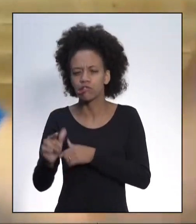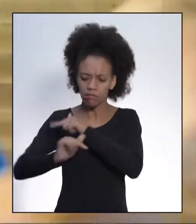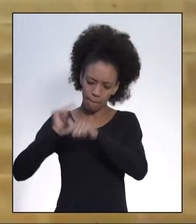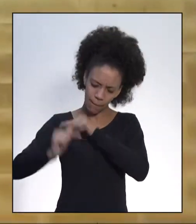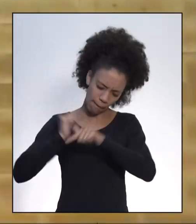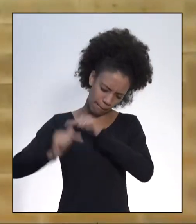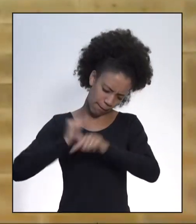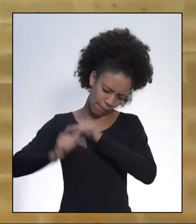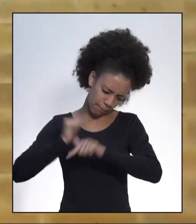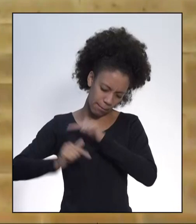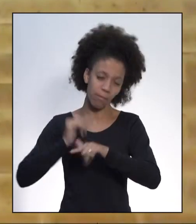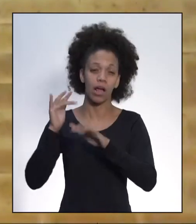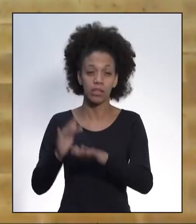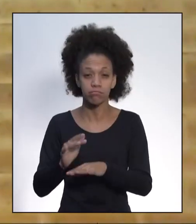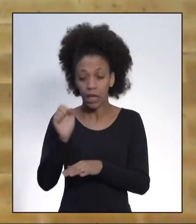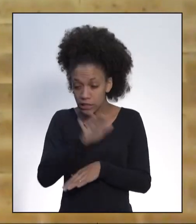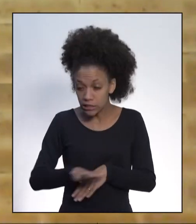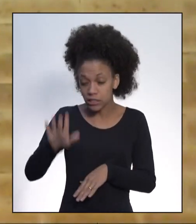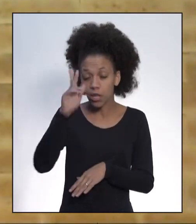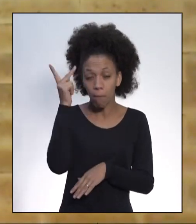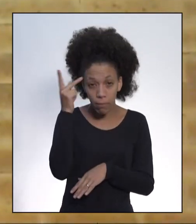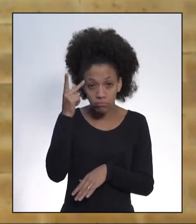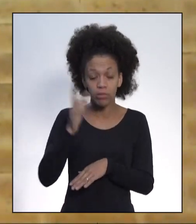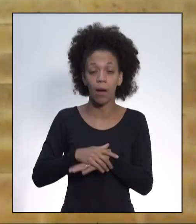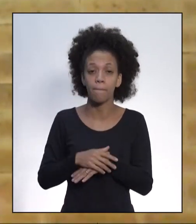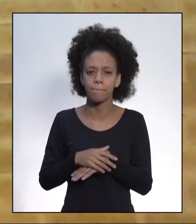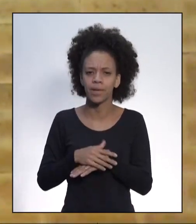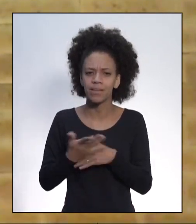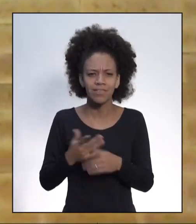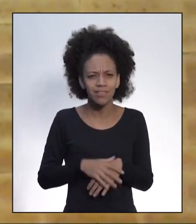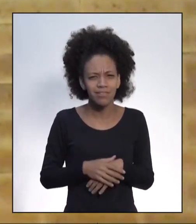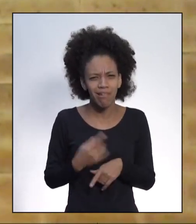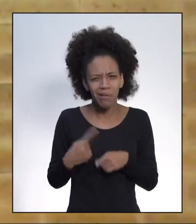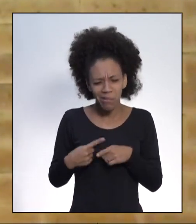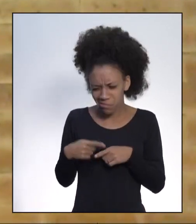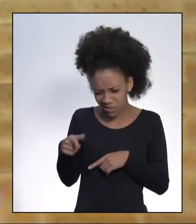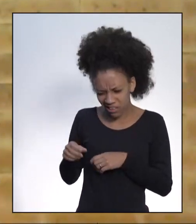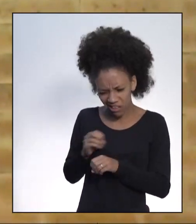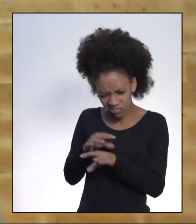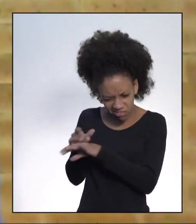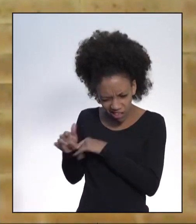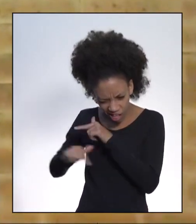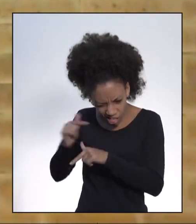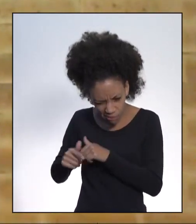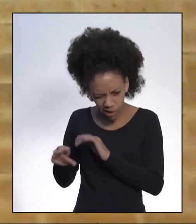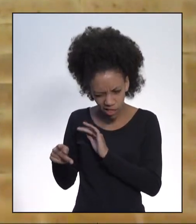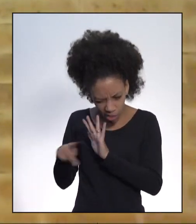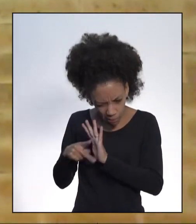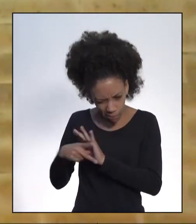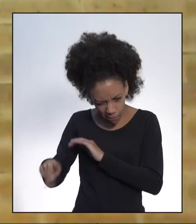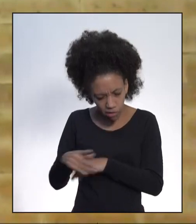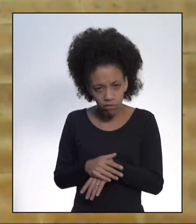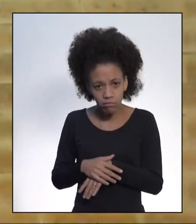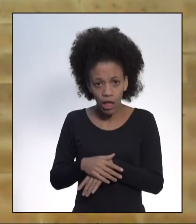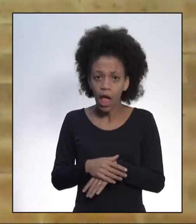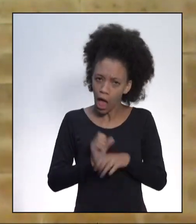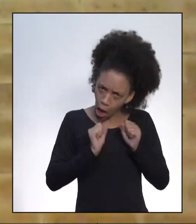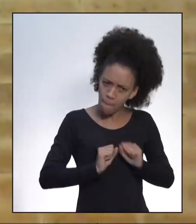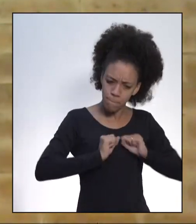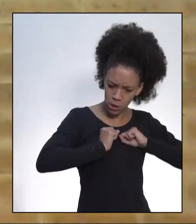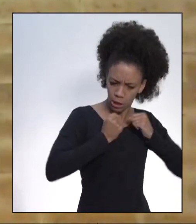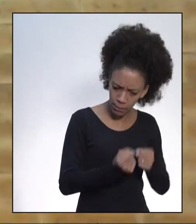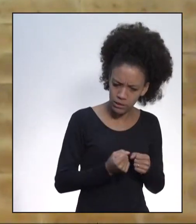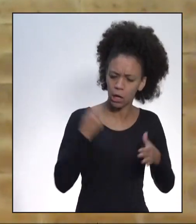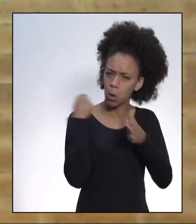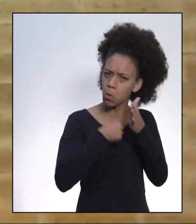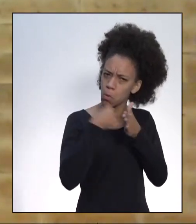São Paulo inteiro, sabe? Bem corrido. E aí eu comecei a falar, cara, por que que eu vou ficar trabalhando para os outros? Eu posso ter, eu tenho capacidade de ir